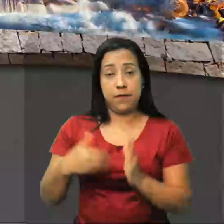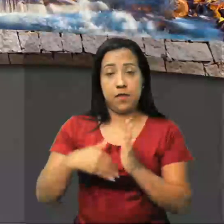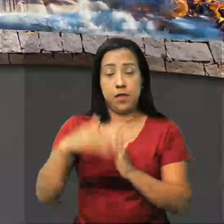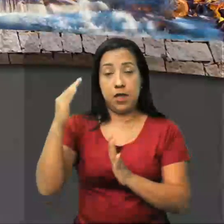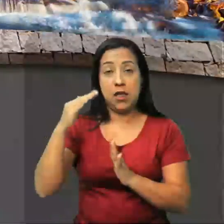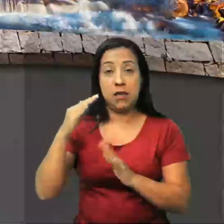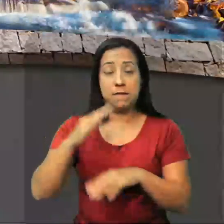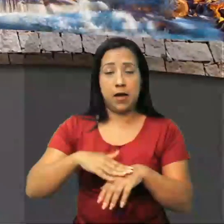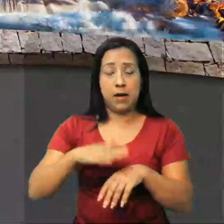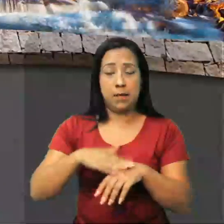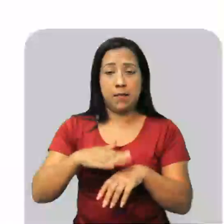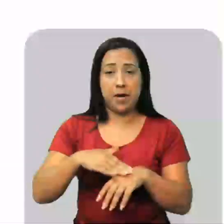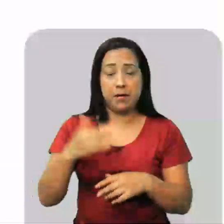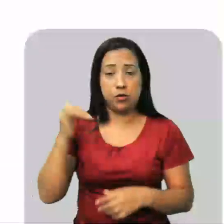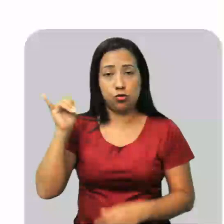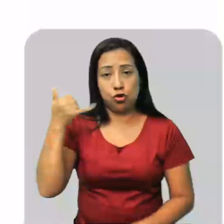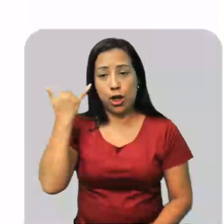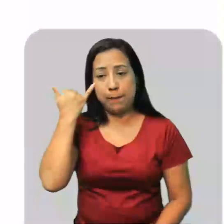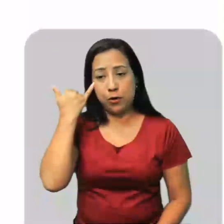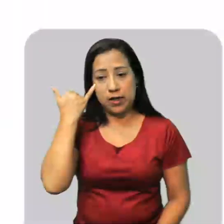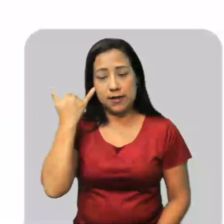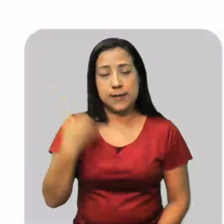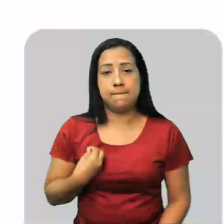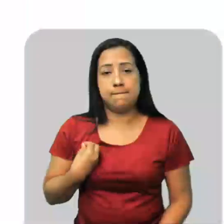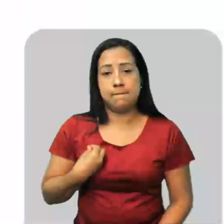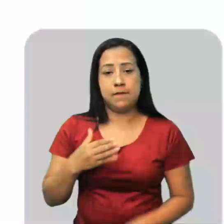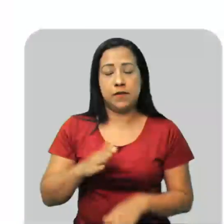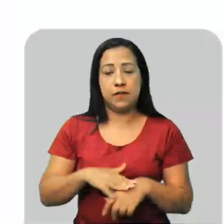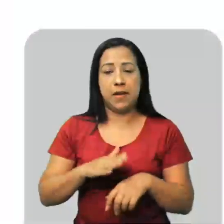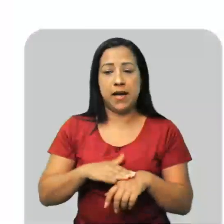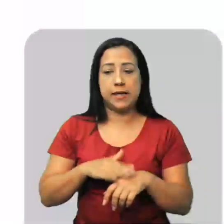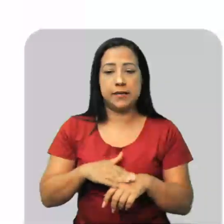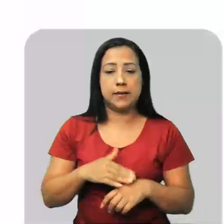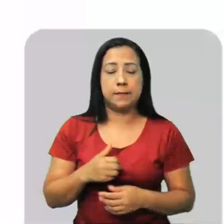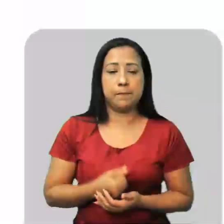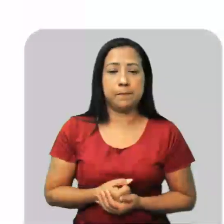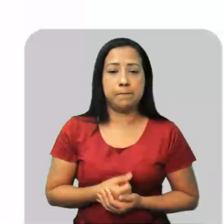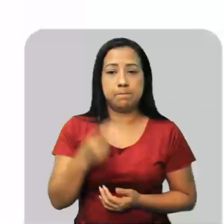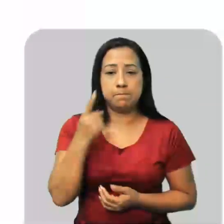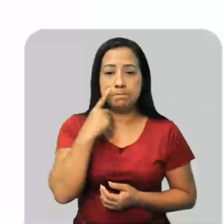os japoneses, ok? Vamos para a tela.